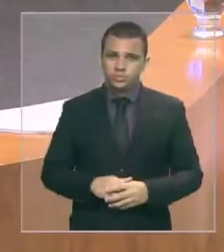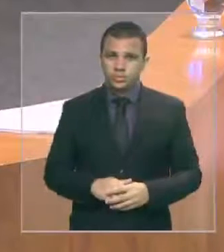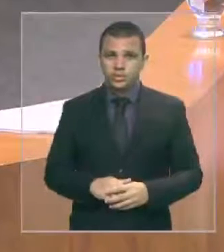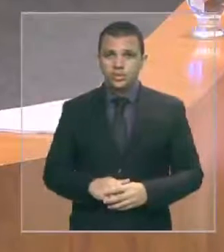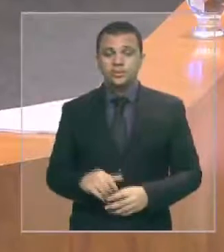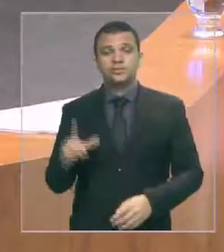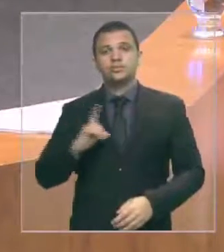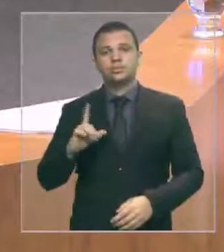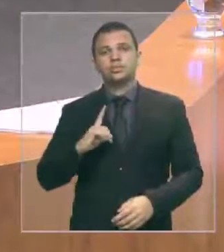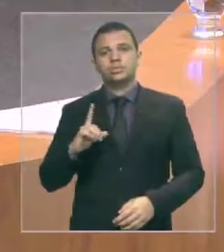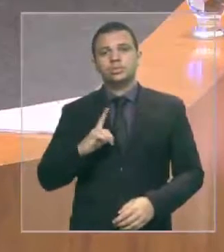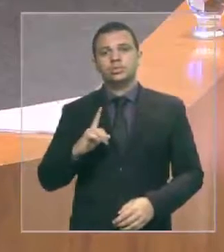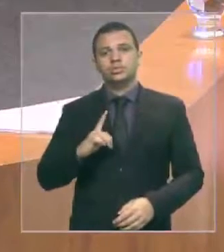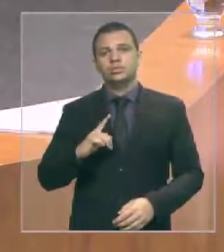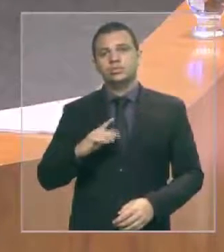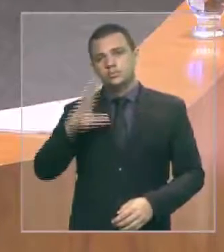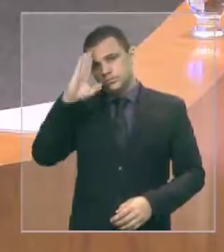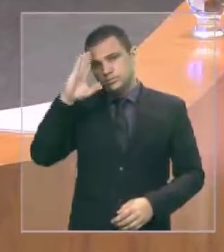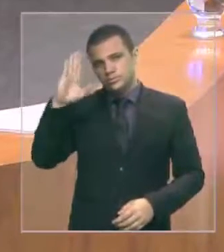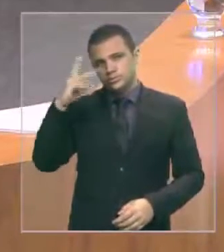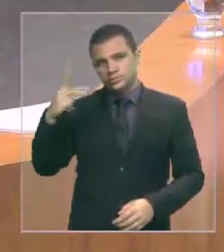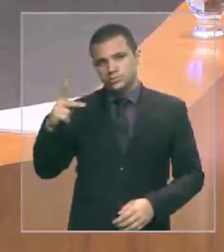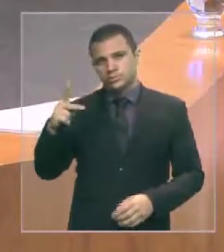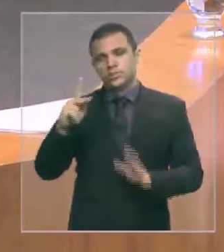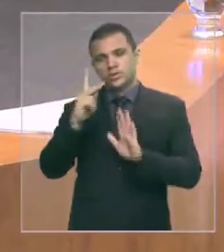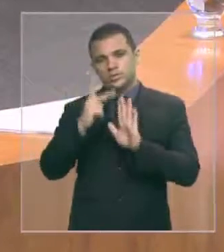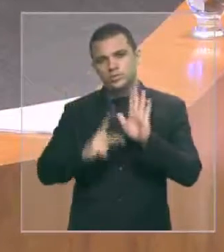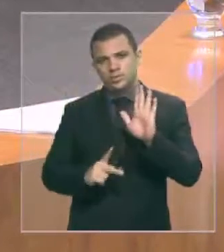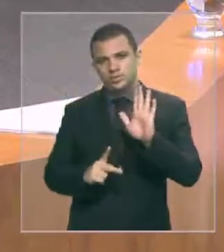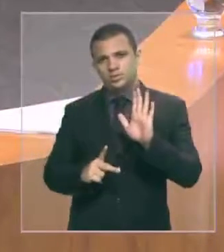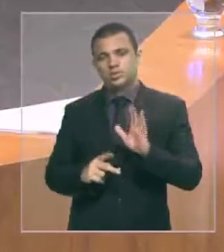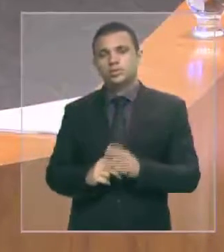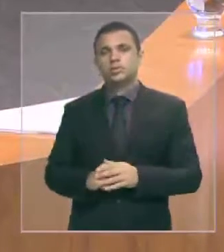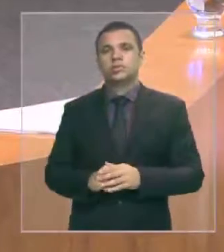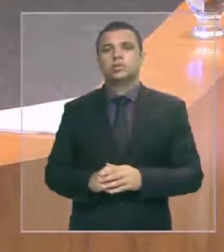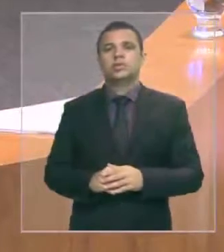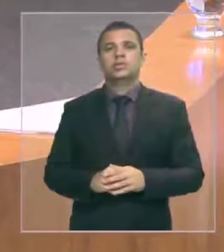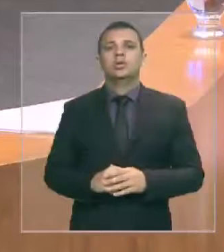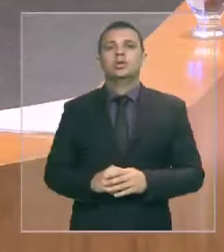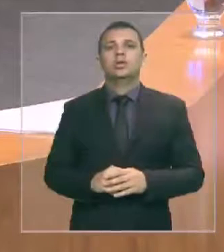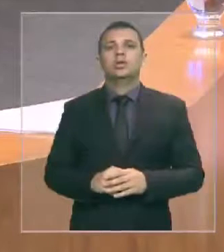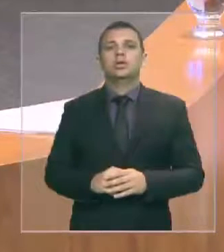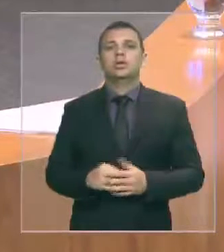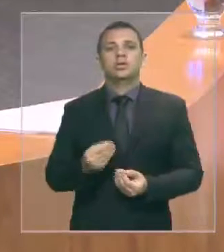diretrizes gerais do projeto: garantir o nível de qualidade dos serviços,